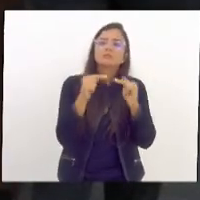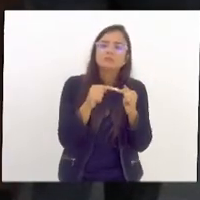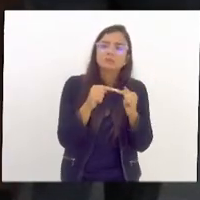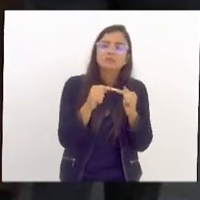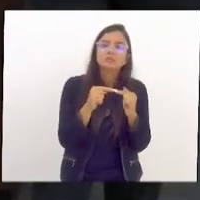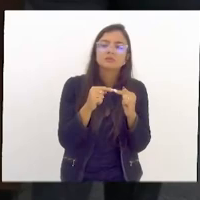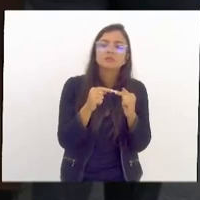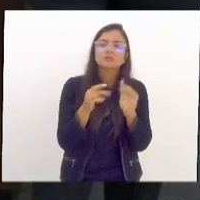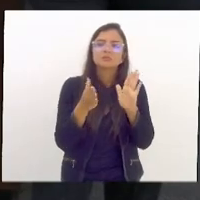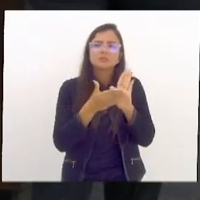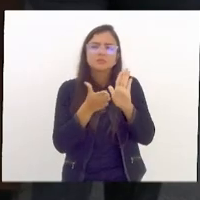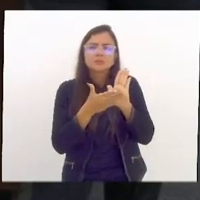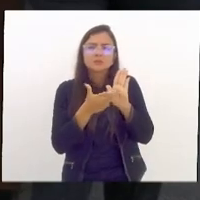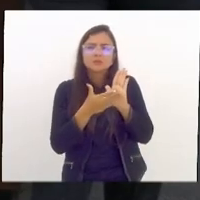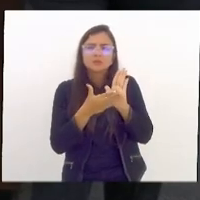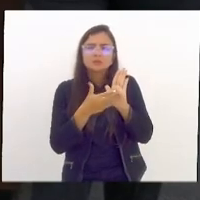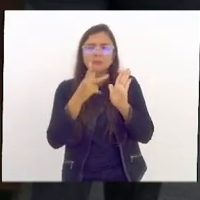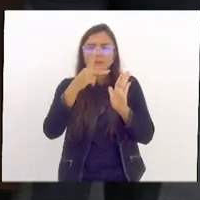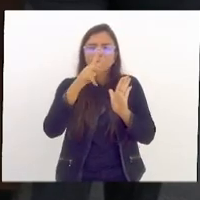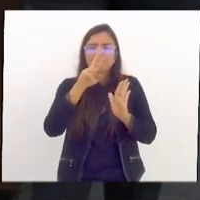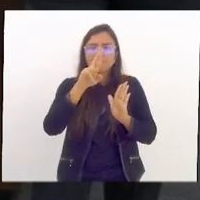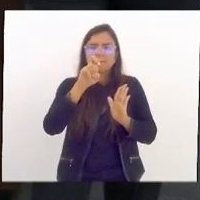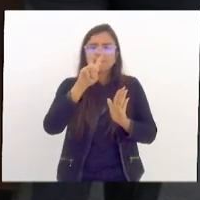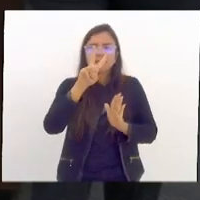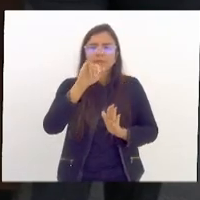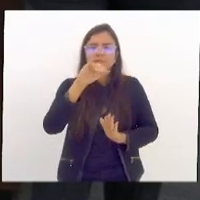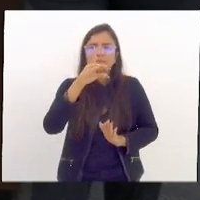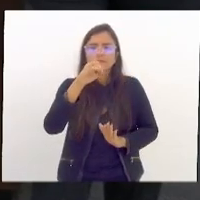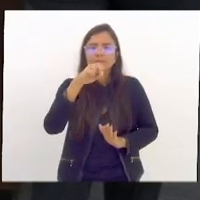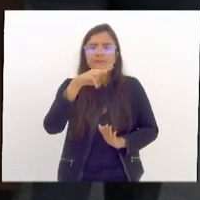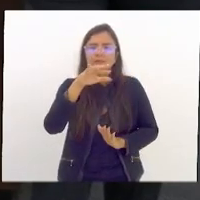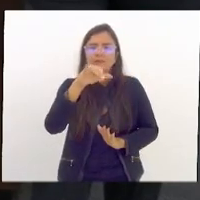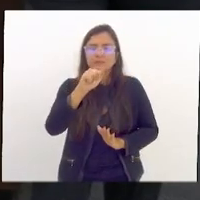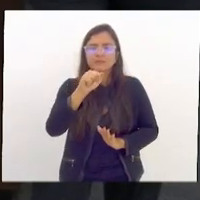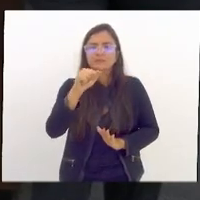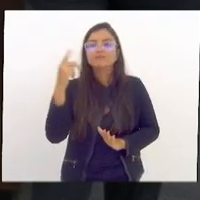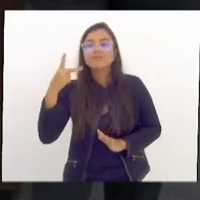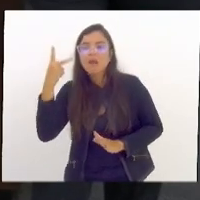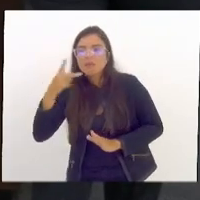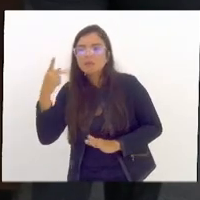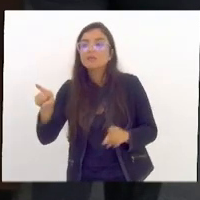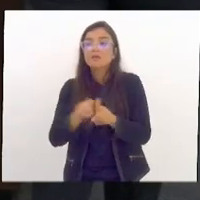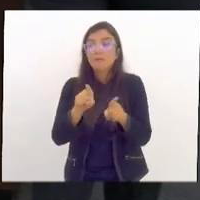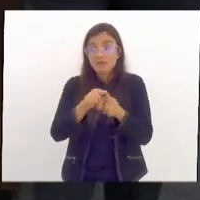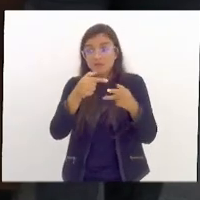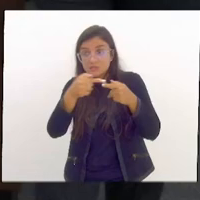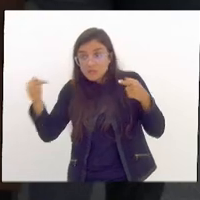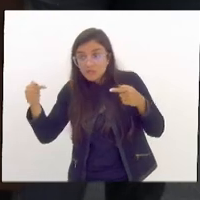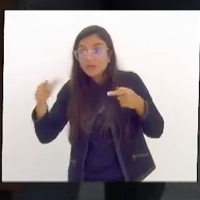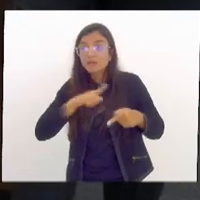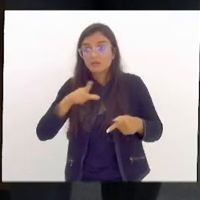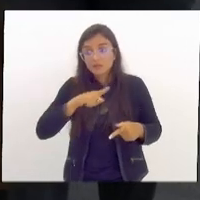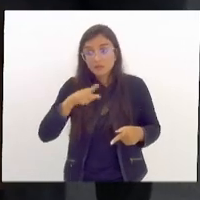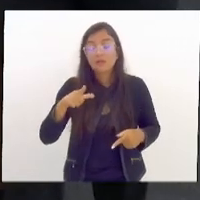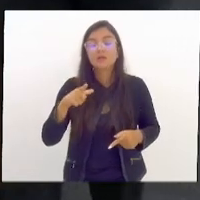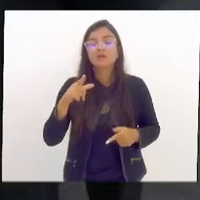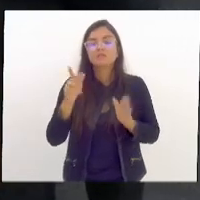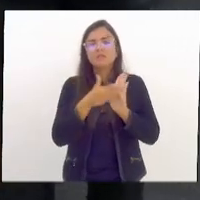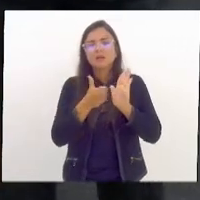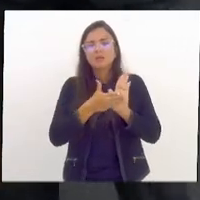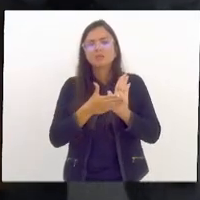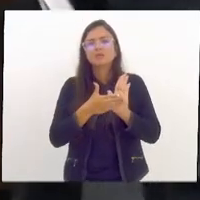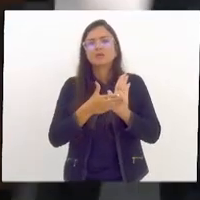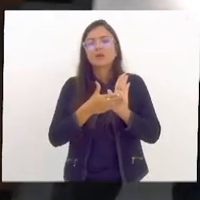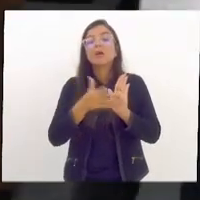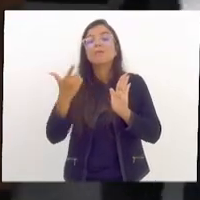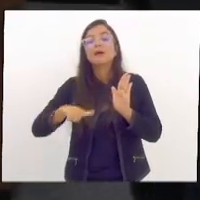a uma proposta de previdência para os parlamentares. Além disso, a gente tem na pauta dessa semana, como foi colocado aqui pelo deputado Valdec, mais